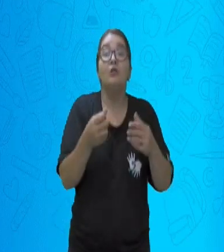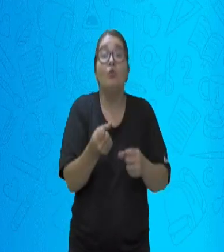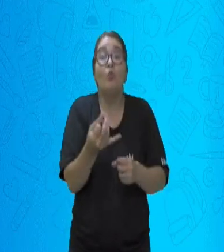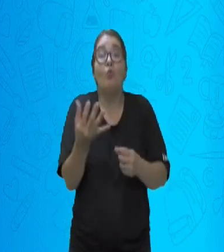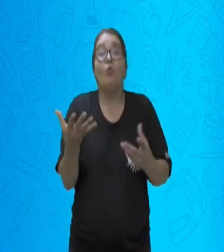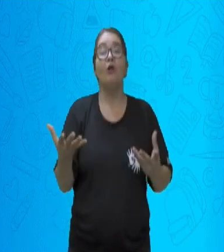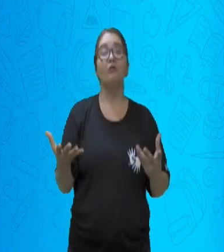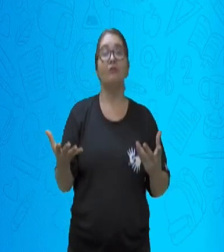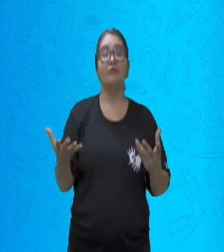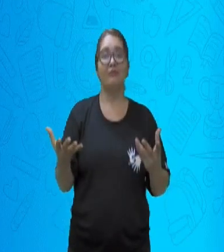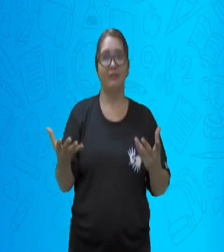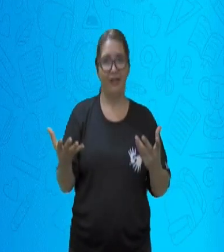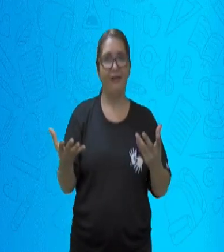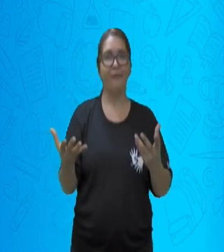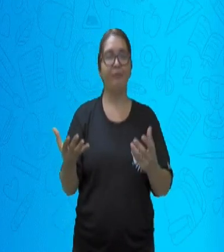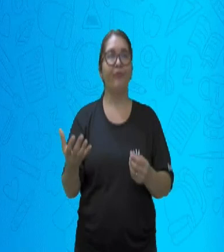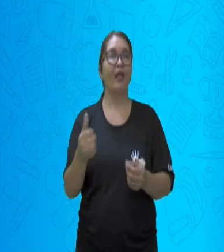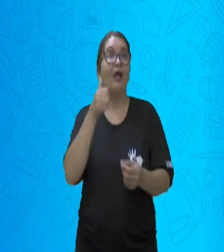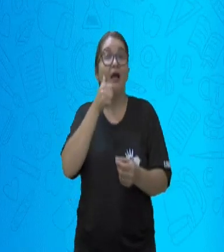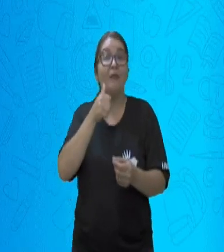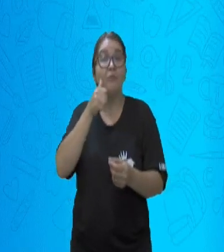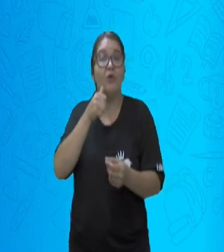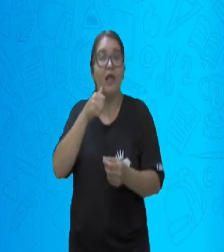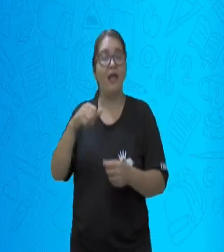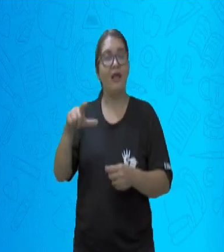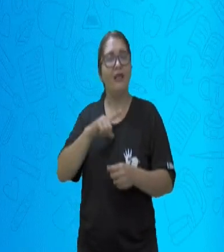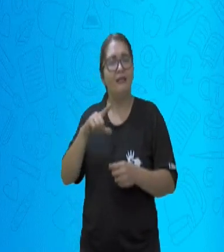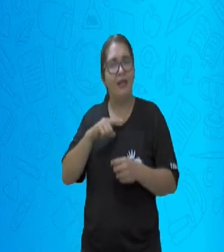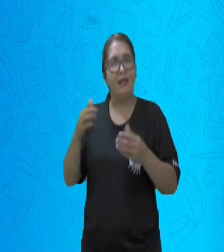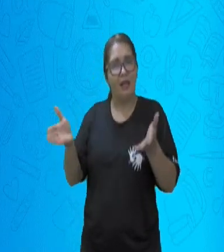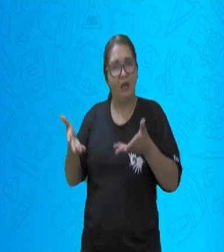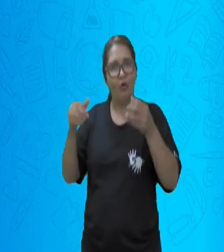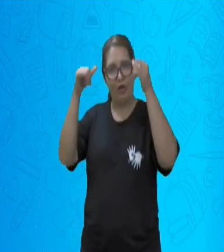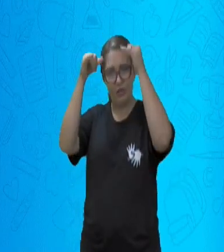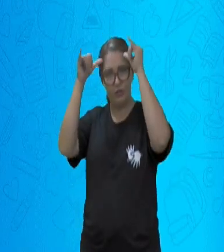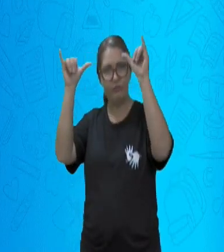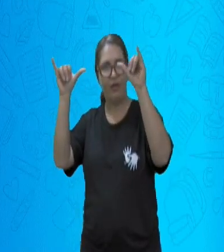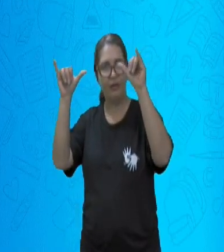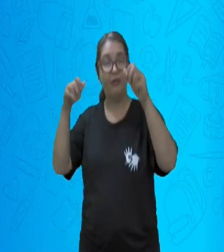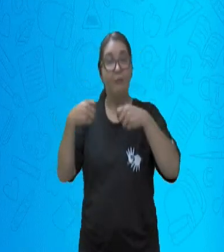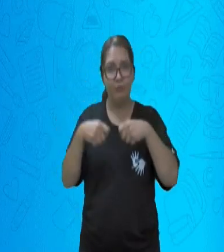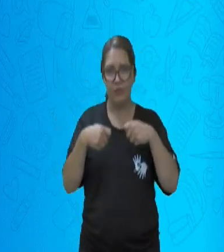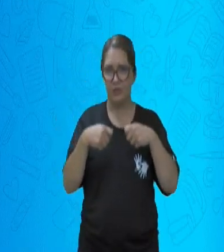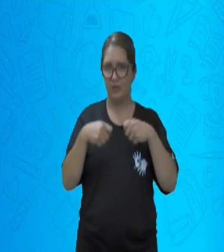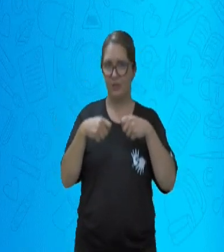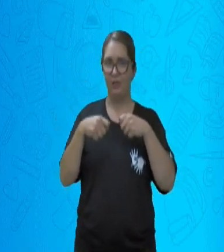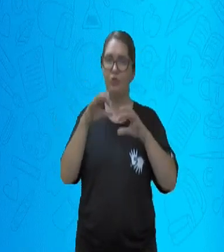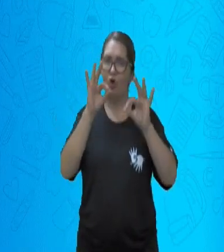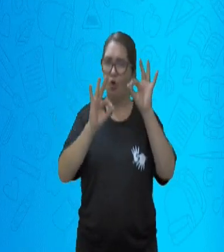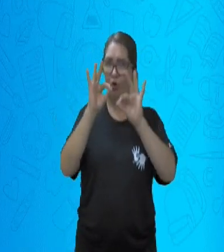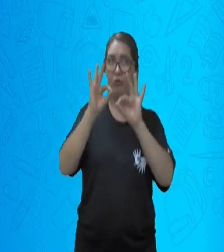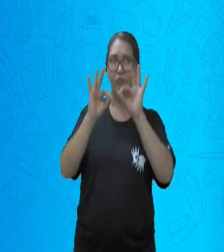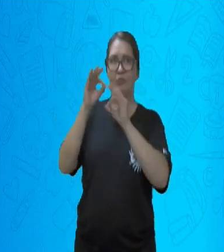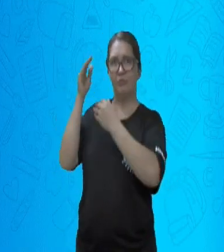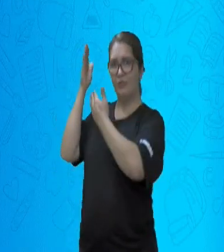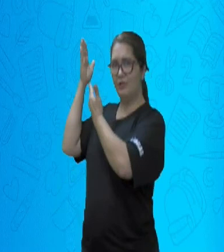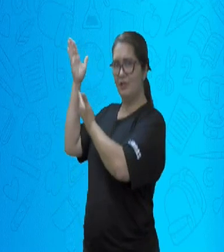fica difícil. Então eu preciso montar a minha operação, como nós aprendemos. Ela